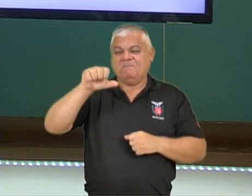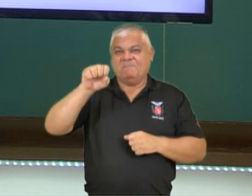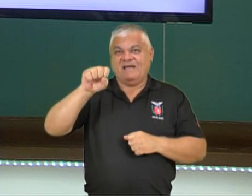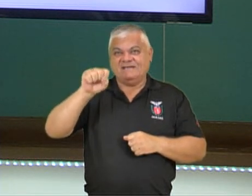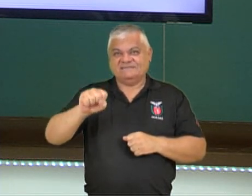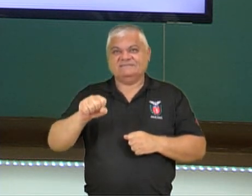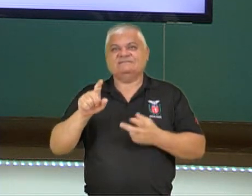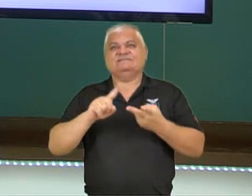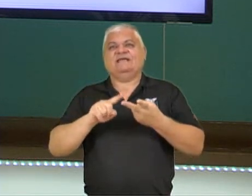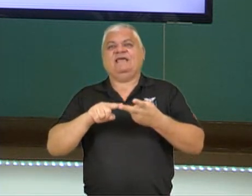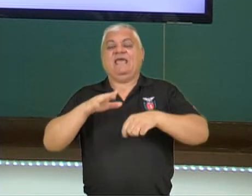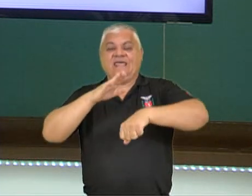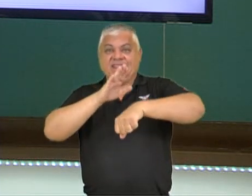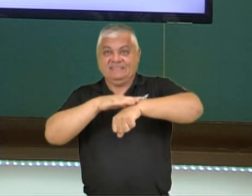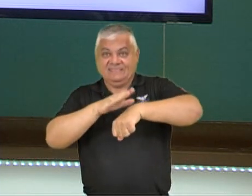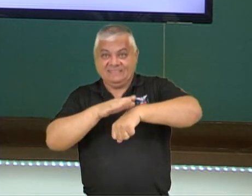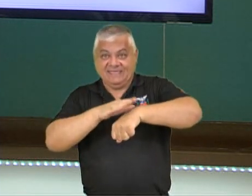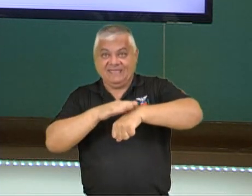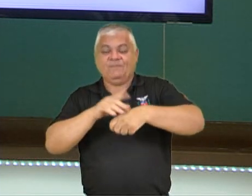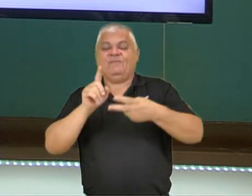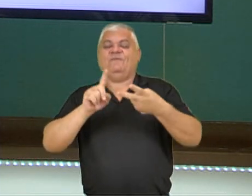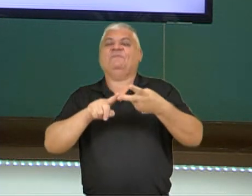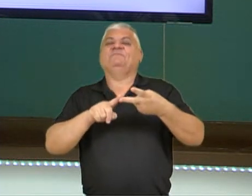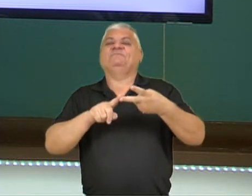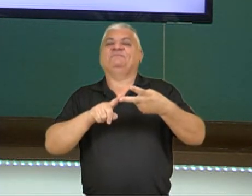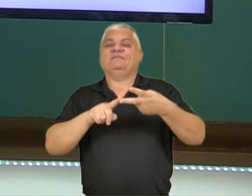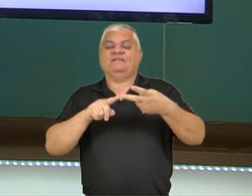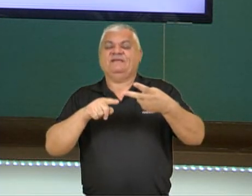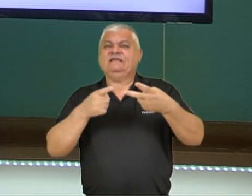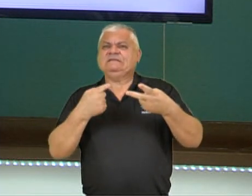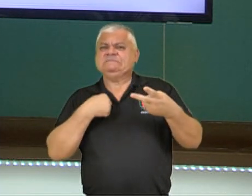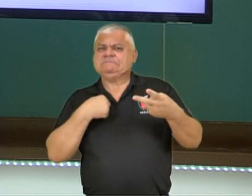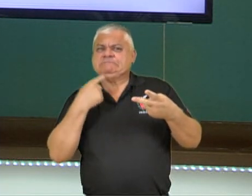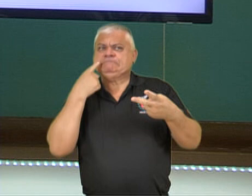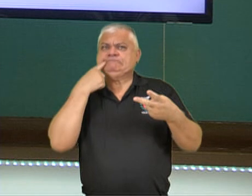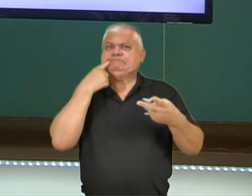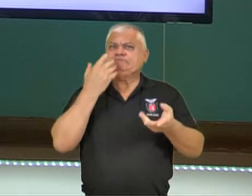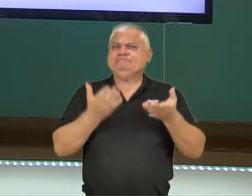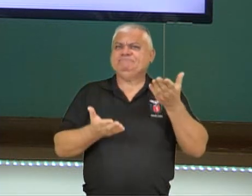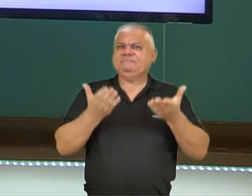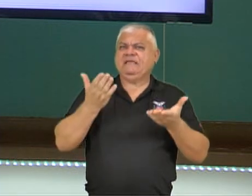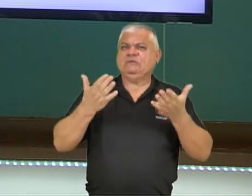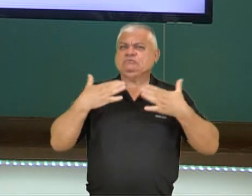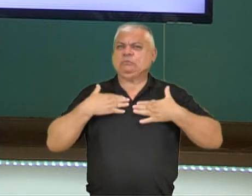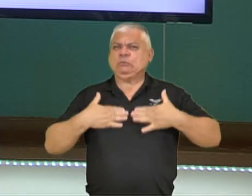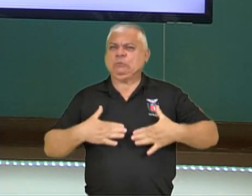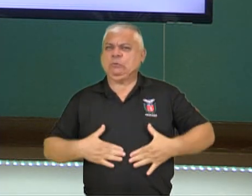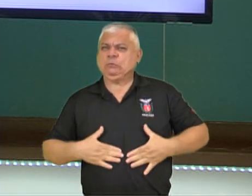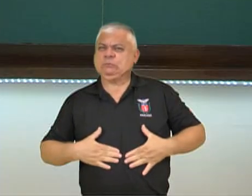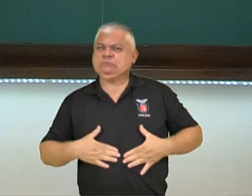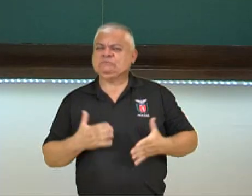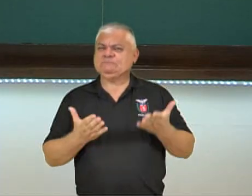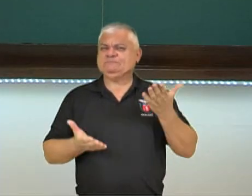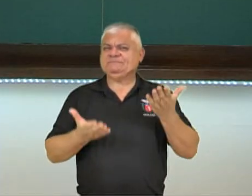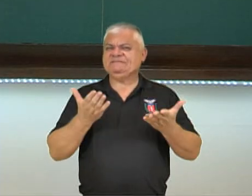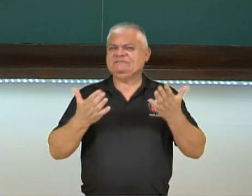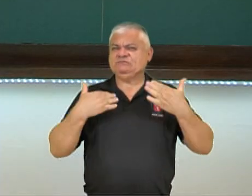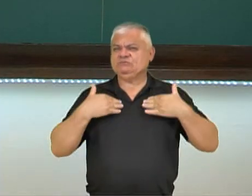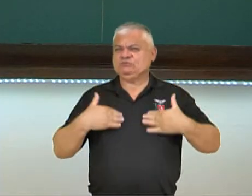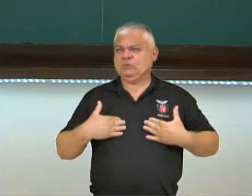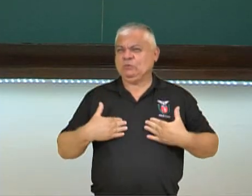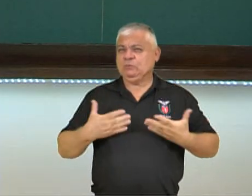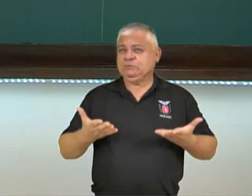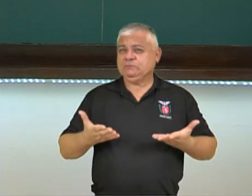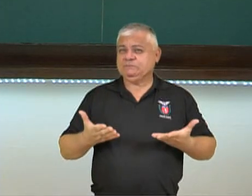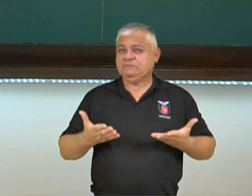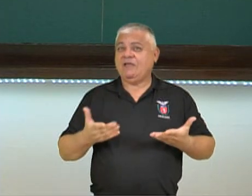grandeza escalar, o tempo eu sei que é uma grandeza escalar, certo? Aí a gente ficou entre peso e corpo. Como a gente já conversou antes, peso, meus queridos,